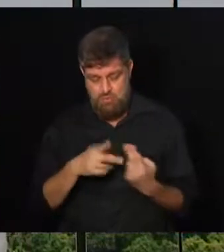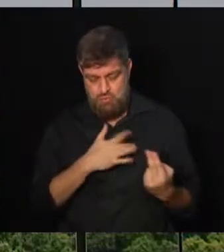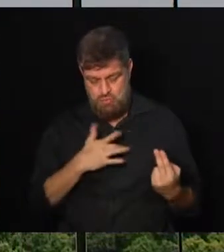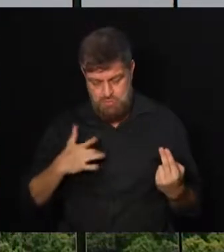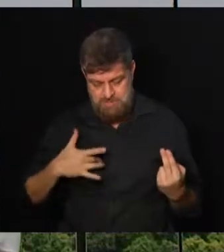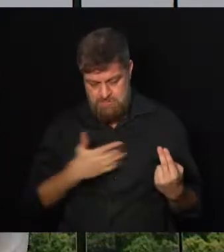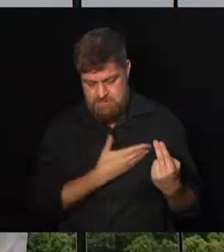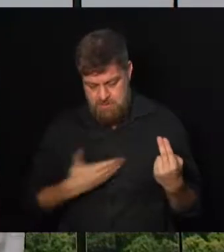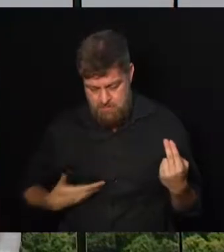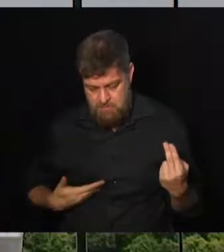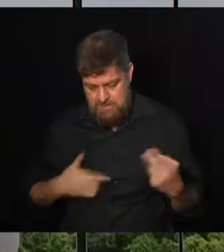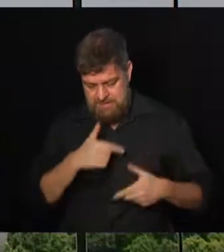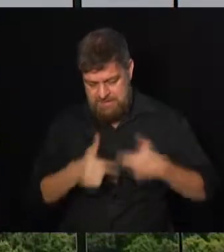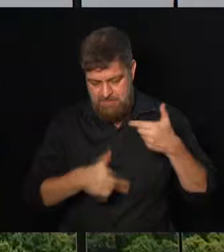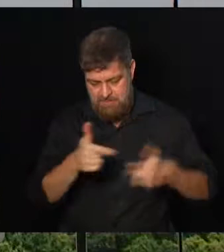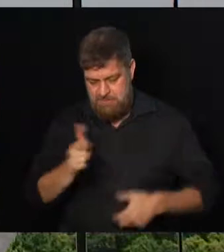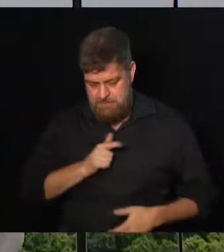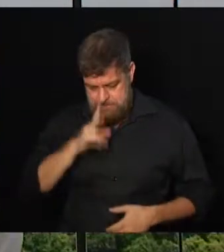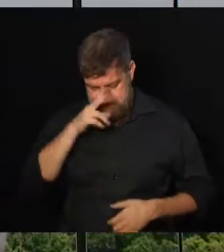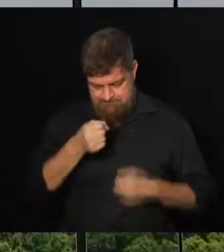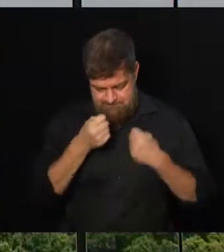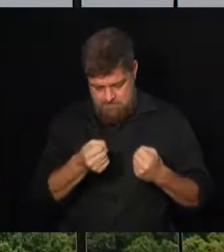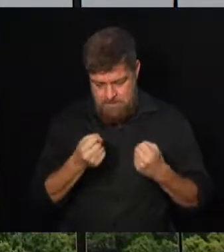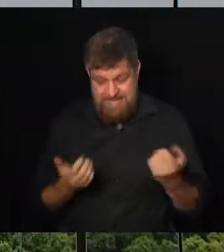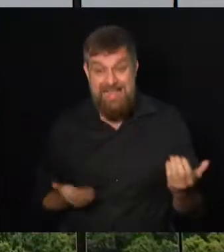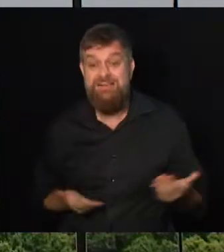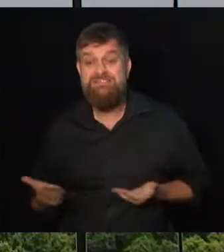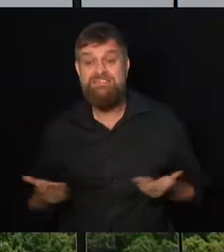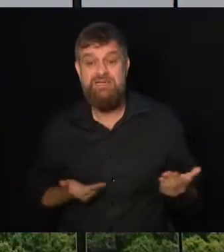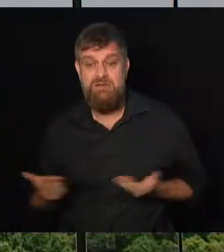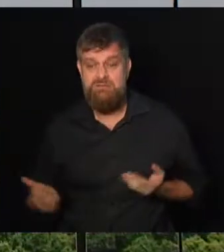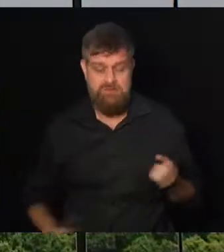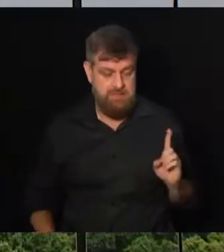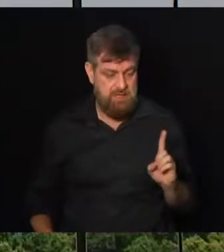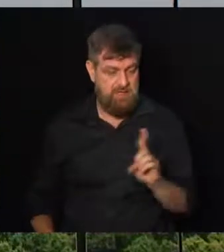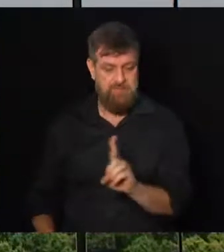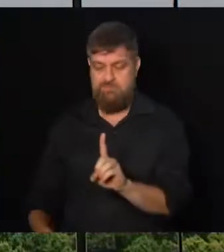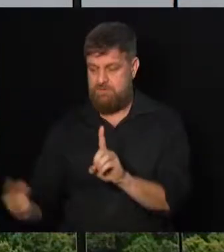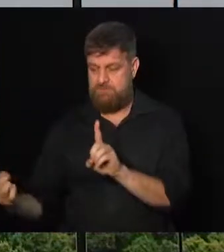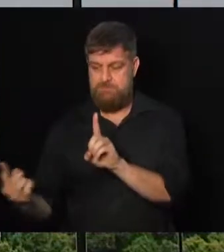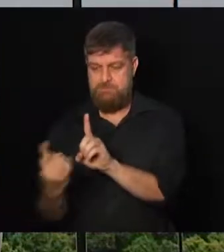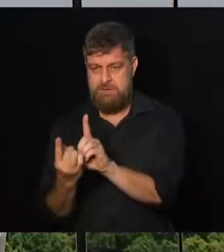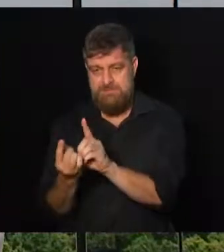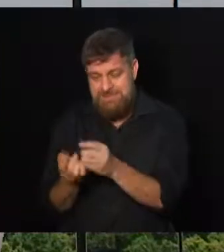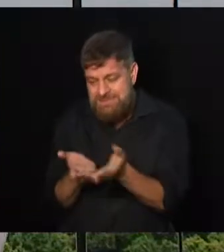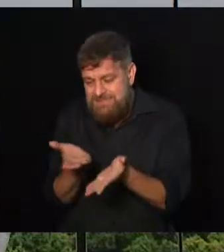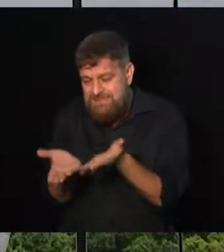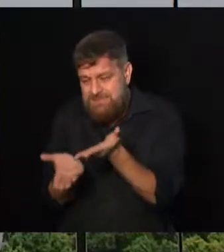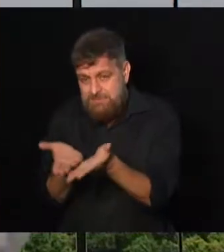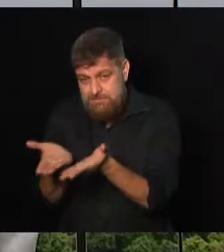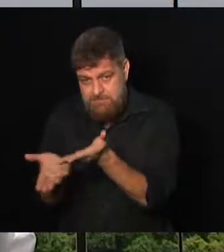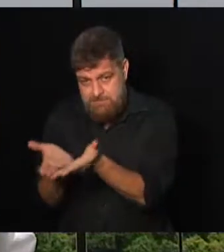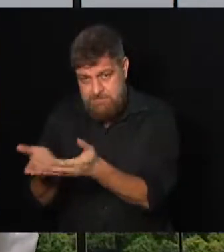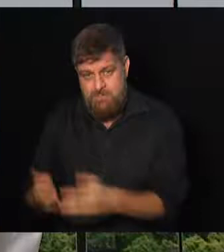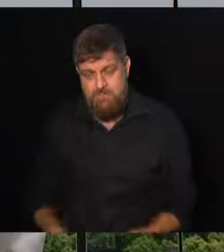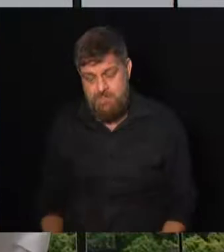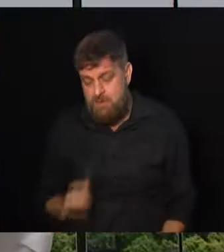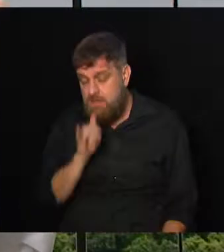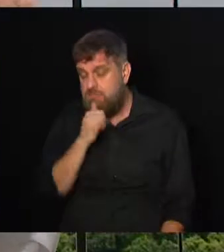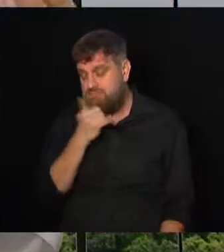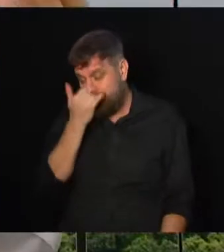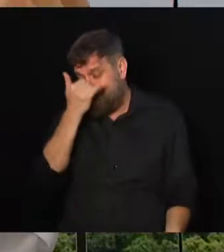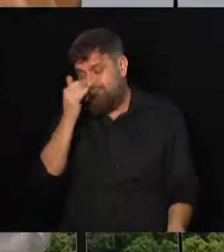tem que ser o samurai, ou seja, aquele que serve, ele tem que entender que ele está ali para servir. Né? E,